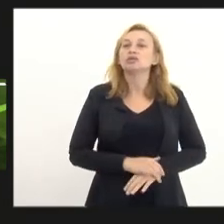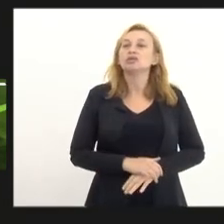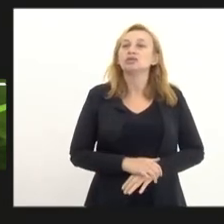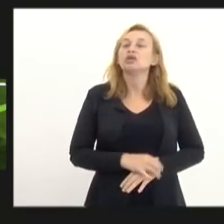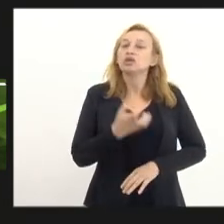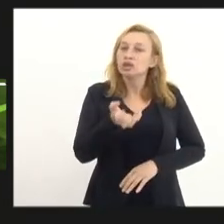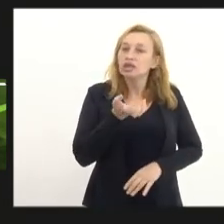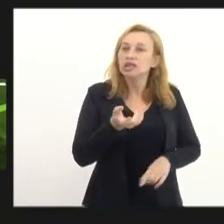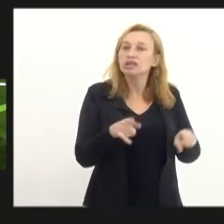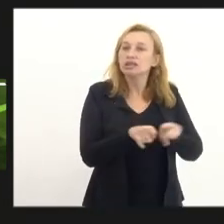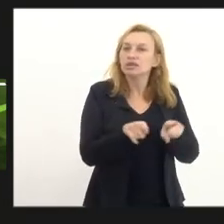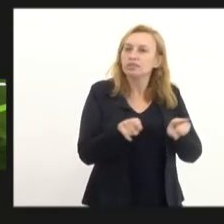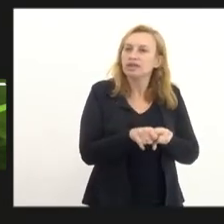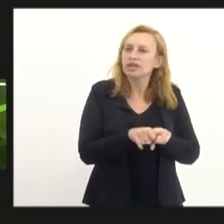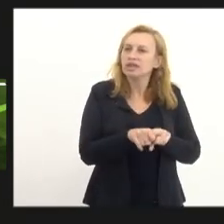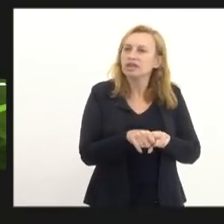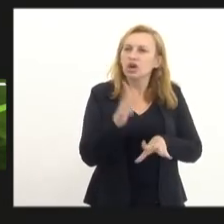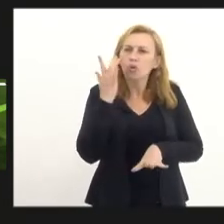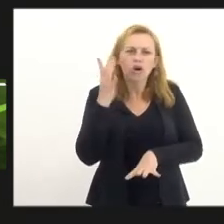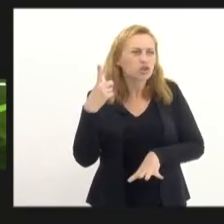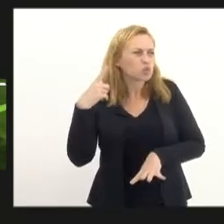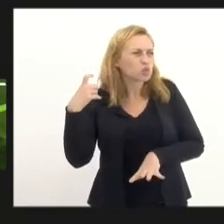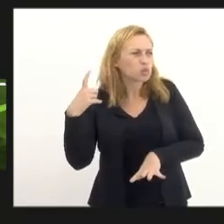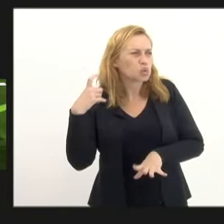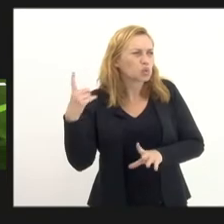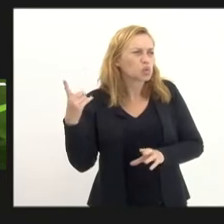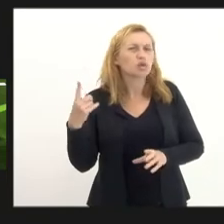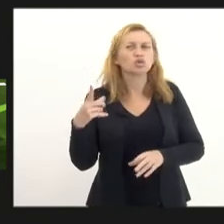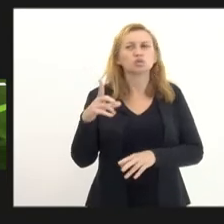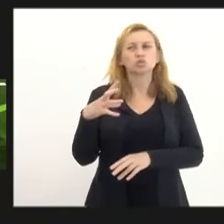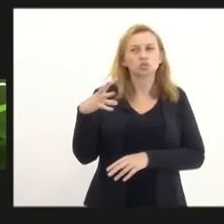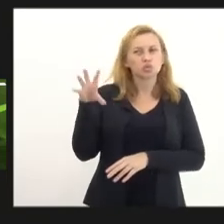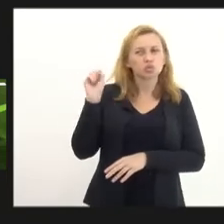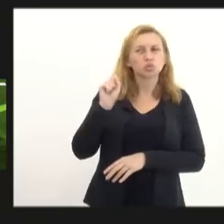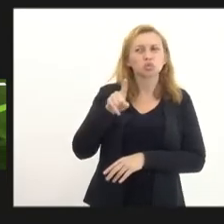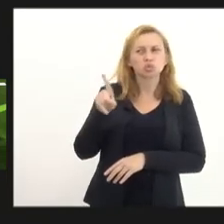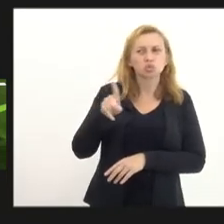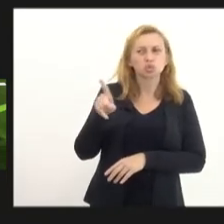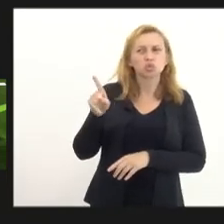eu queria também conversar, acho que tem alguém com o microfone aberto aí.